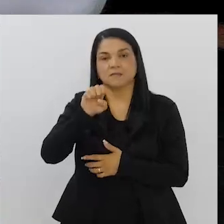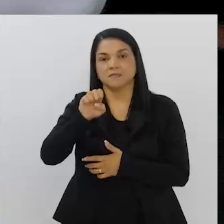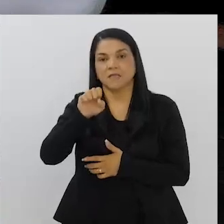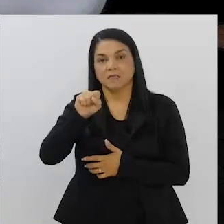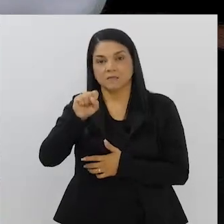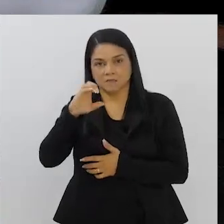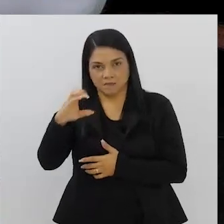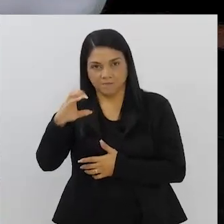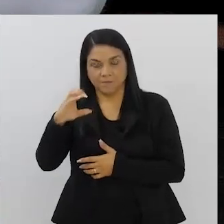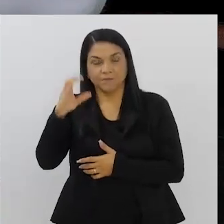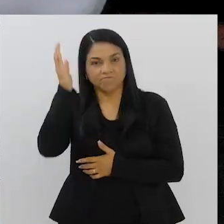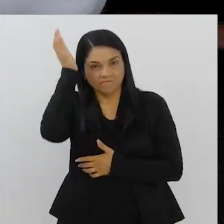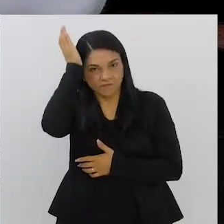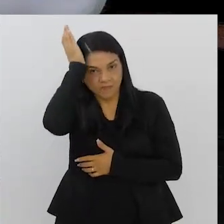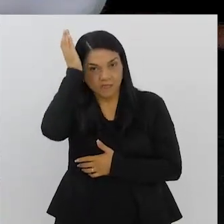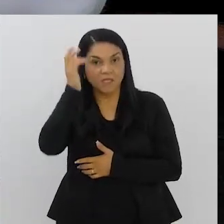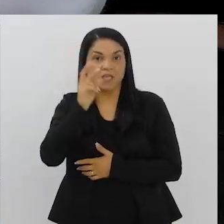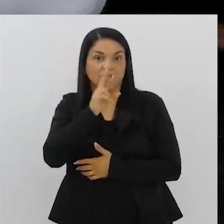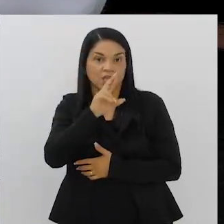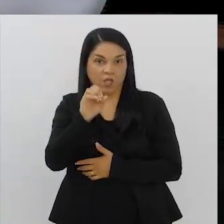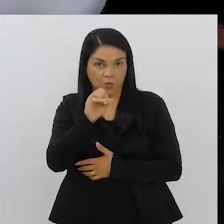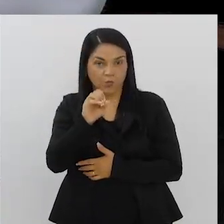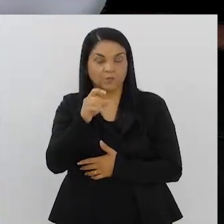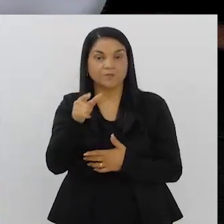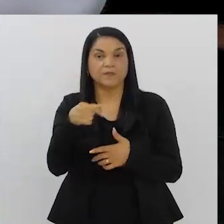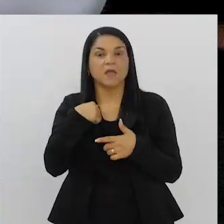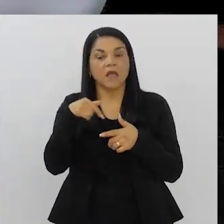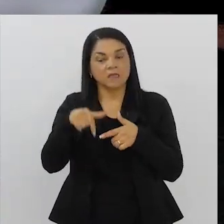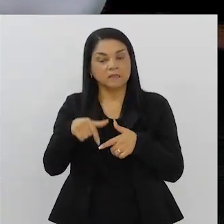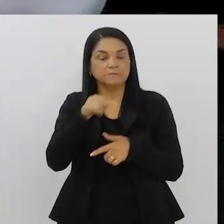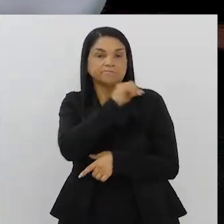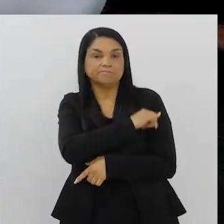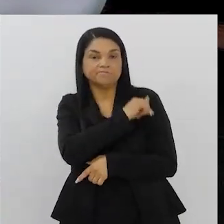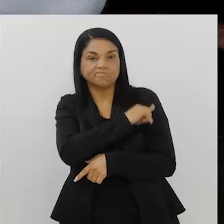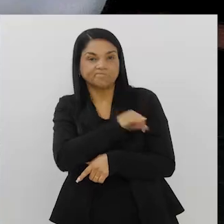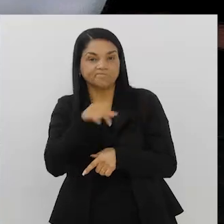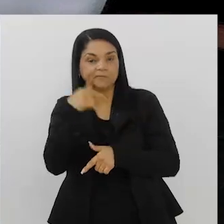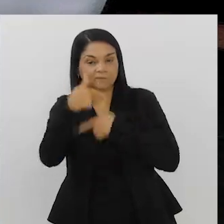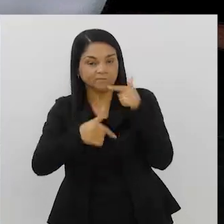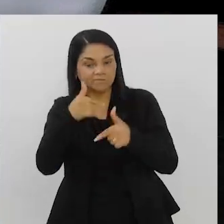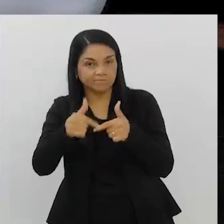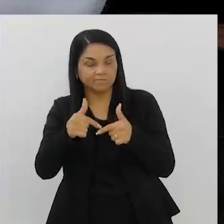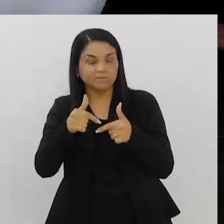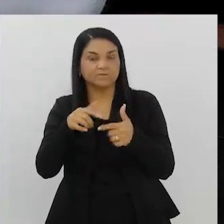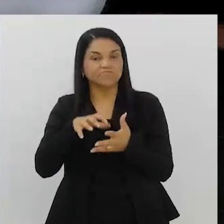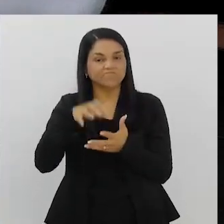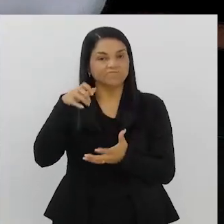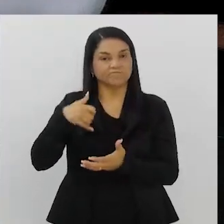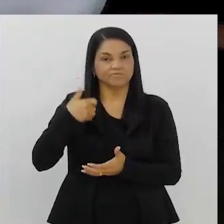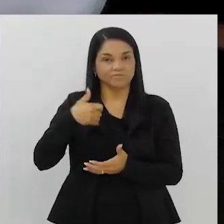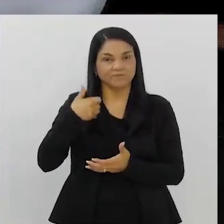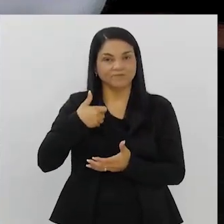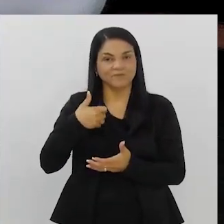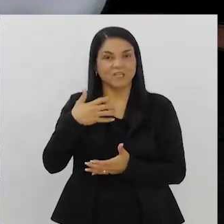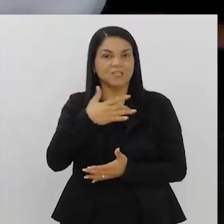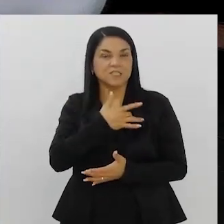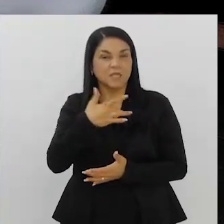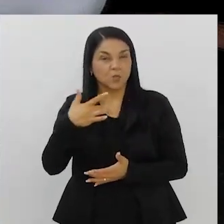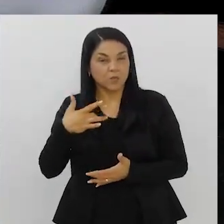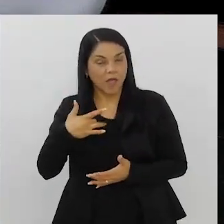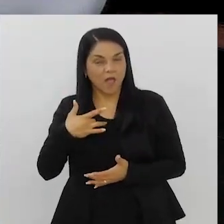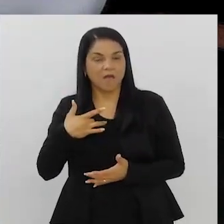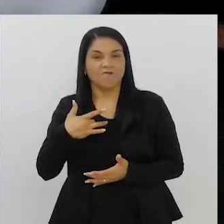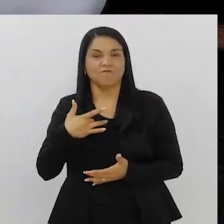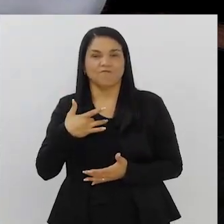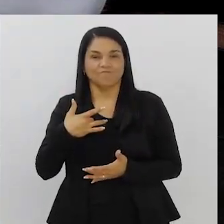a gente aqui no Rio, a gente trabalha na perspectiva do envelhecimento digno, um envelhecimento saudável, um envelhecimento